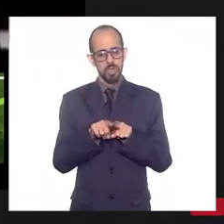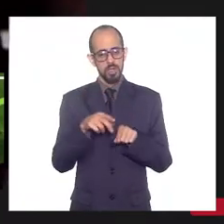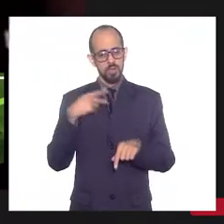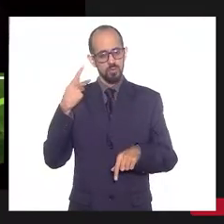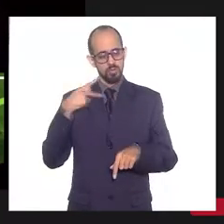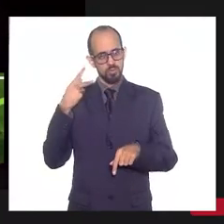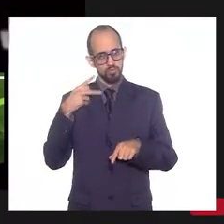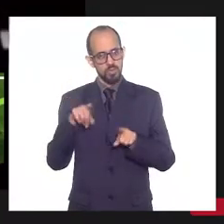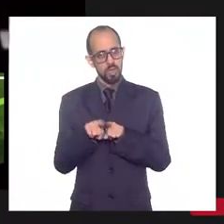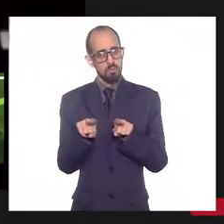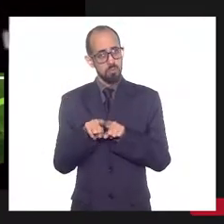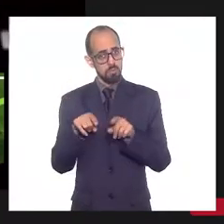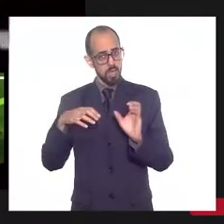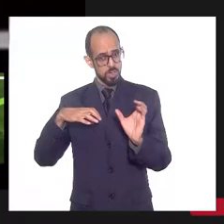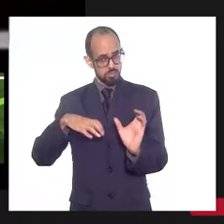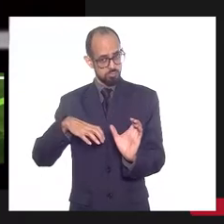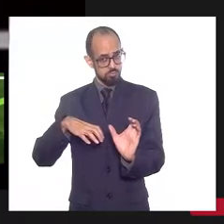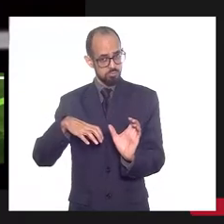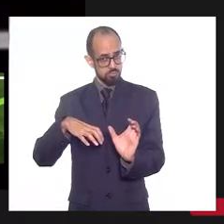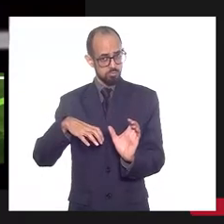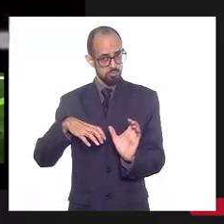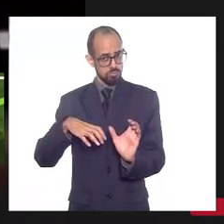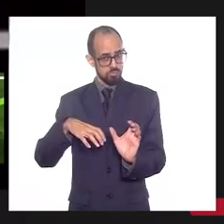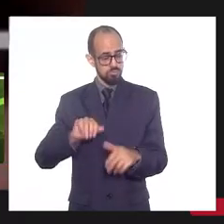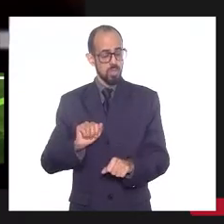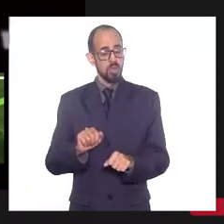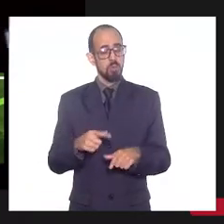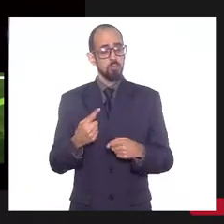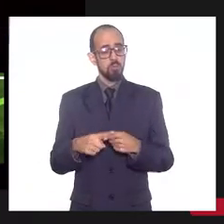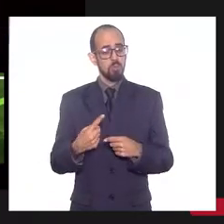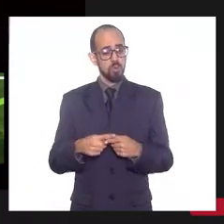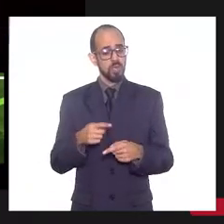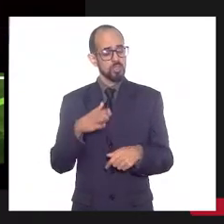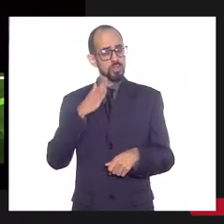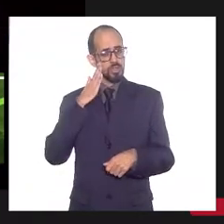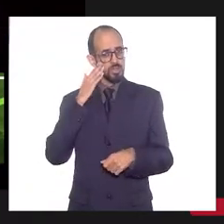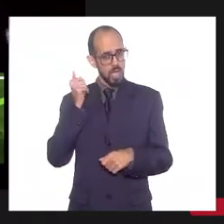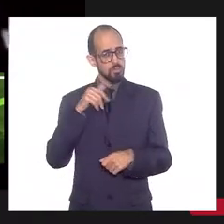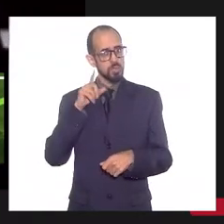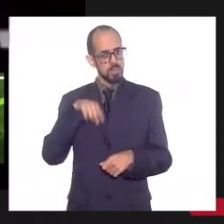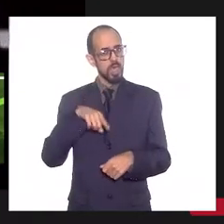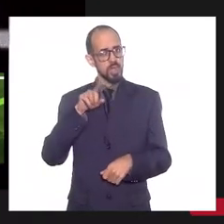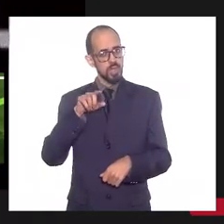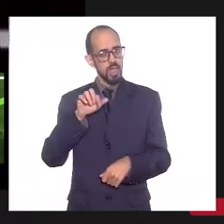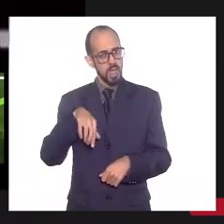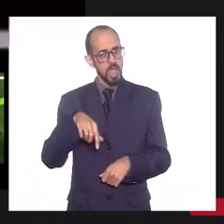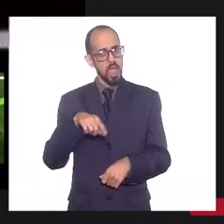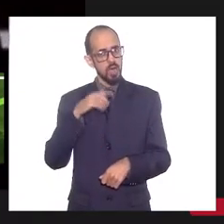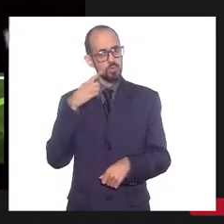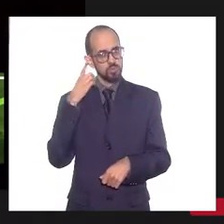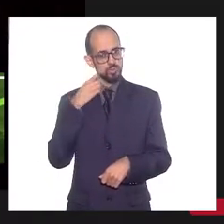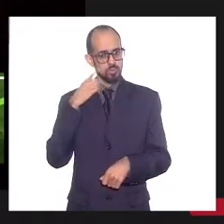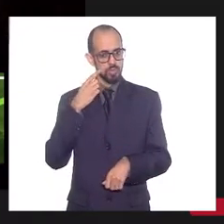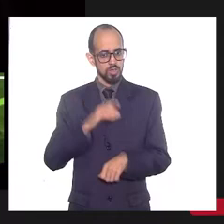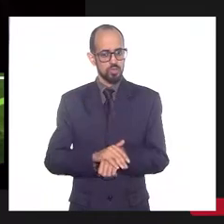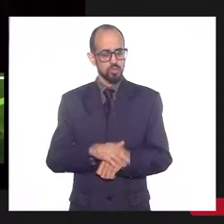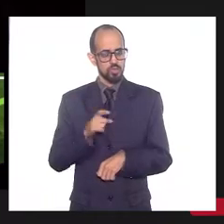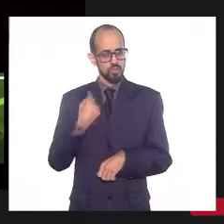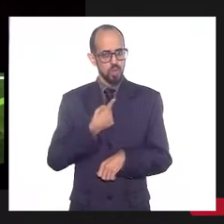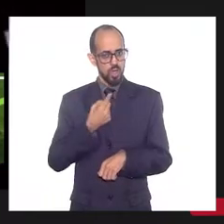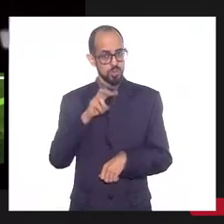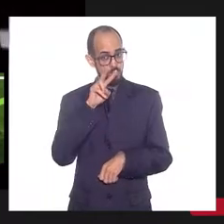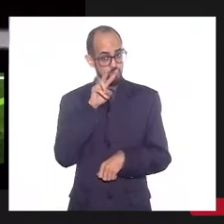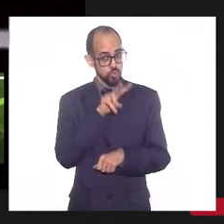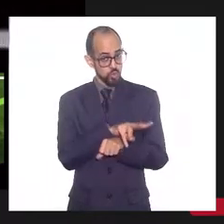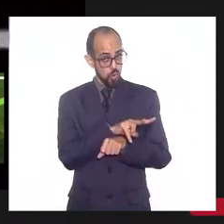Congresso Nacional em 104 sempre sábio de alguma forma Quem são os parlamentar a gente está de olho